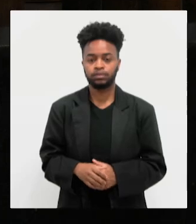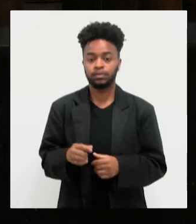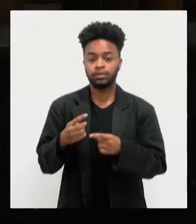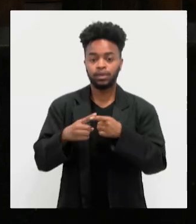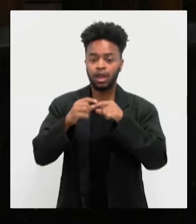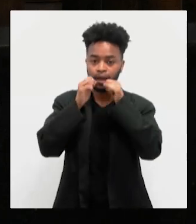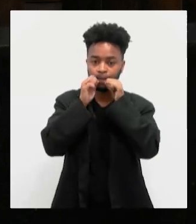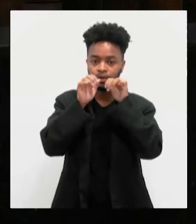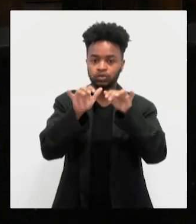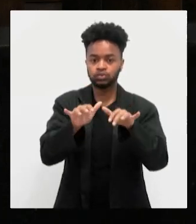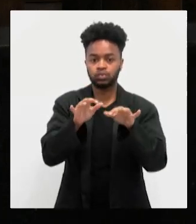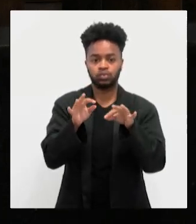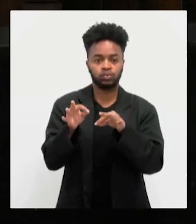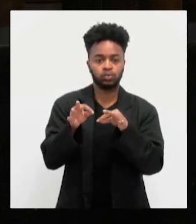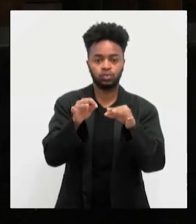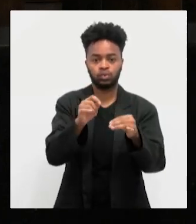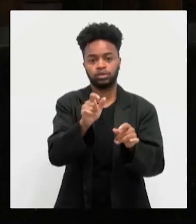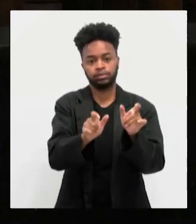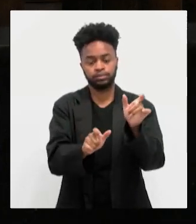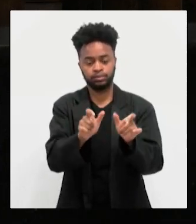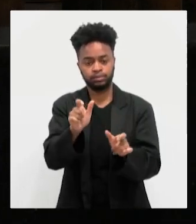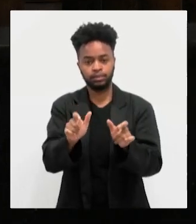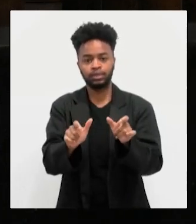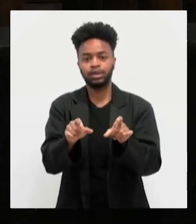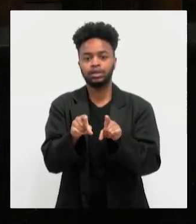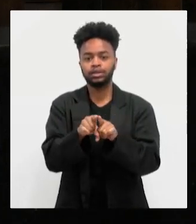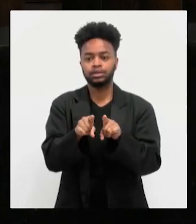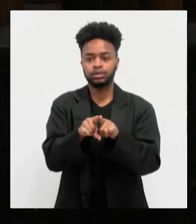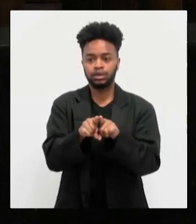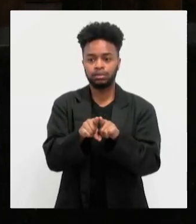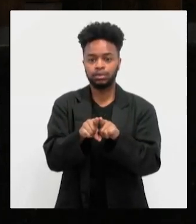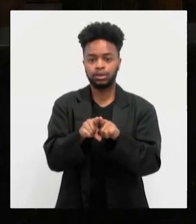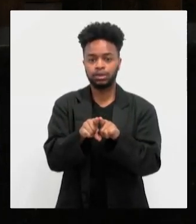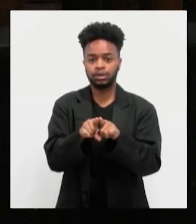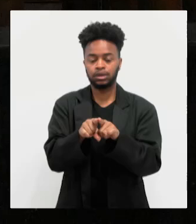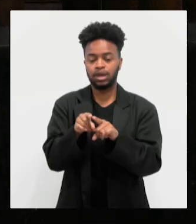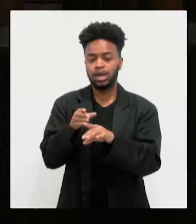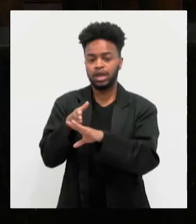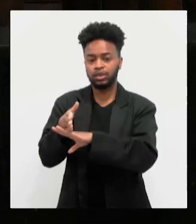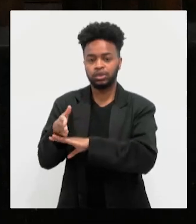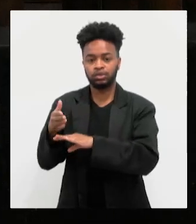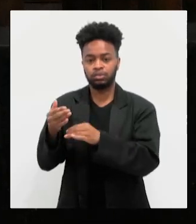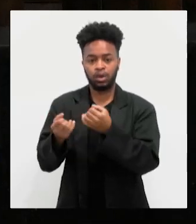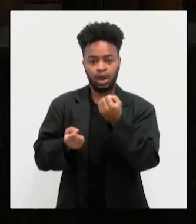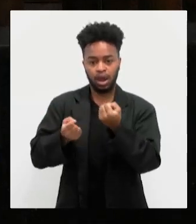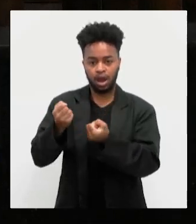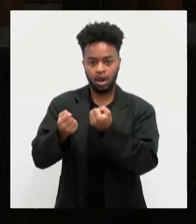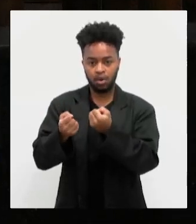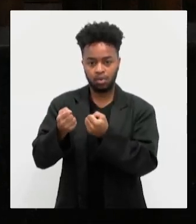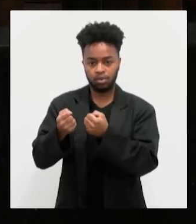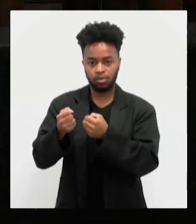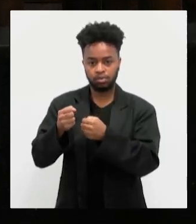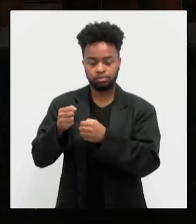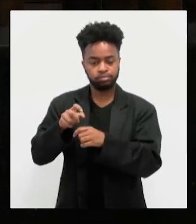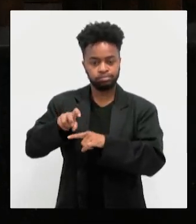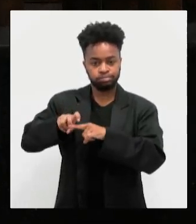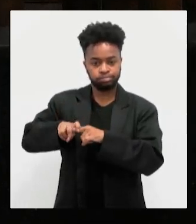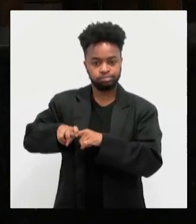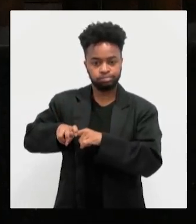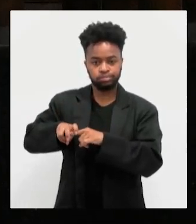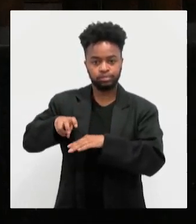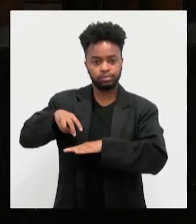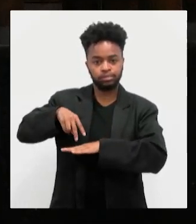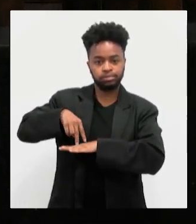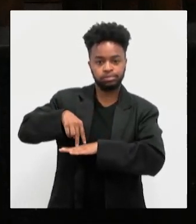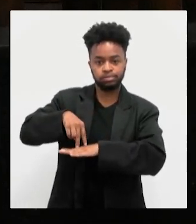abençoar a todos e, ao mesmo tempo, entrar no seu carro aberto e circular no meio do